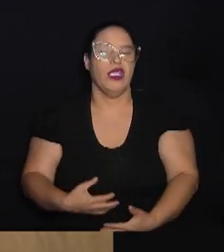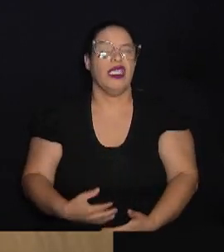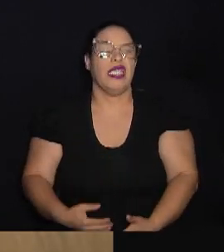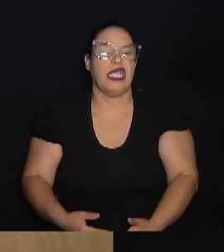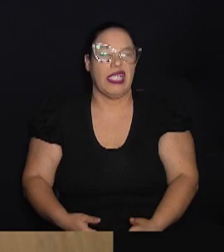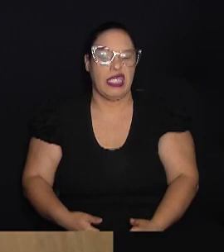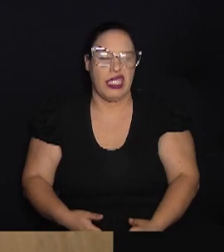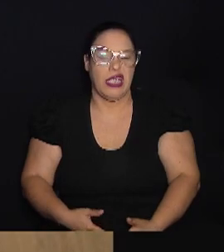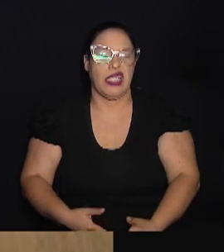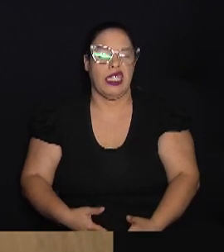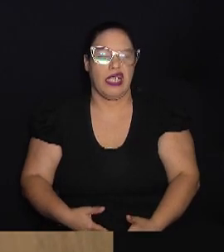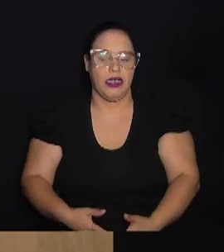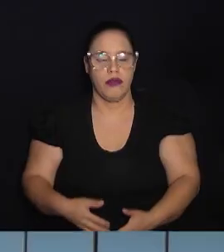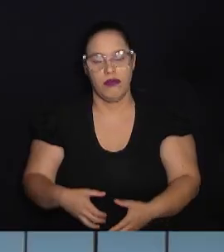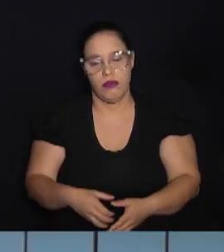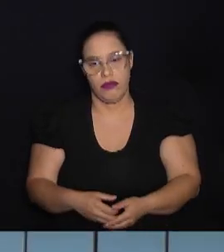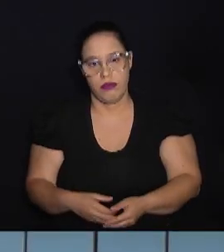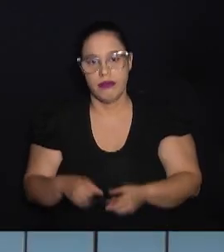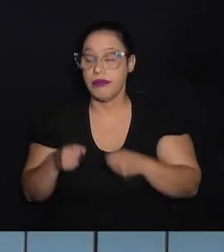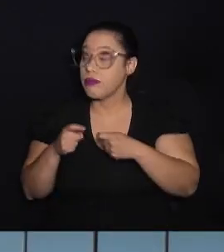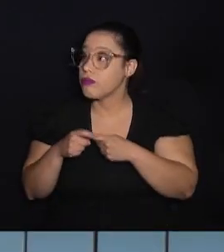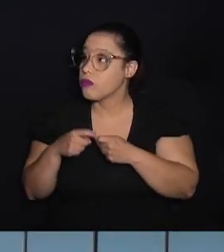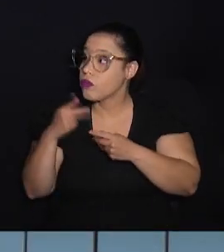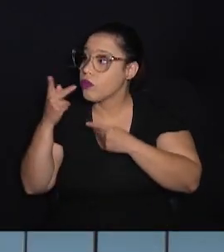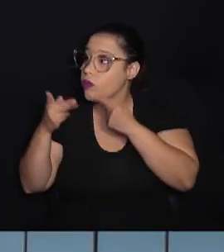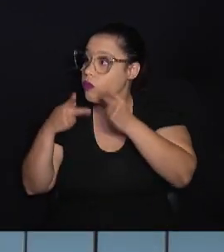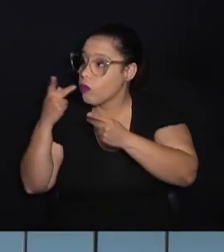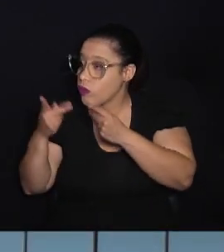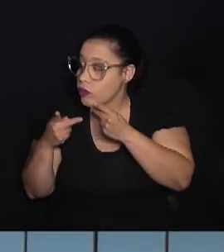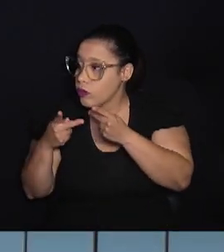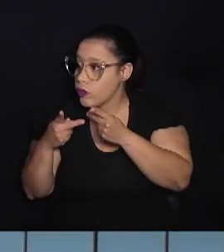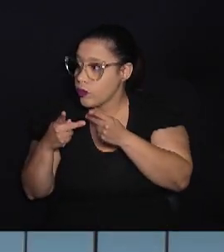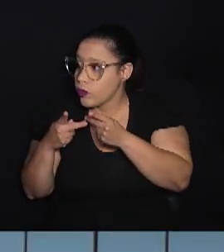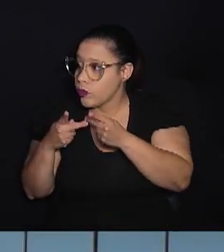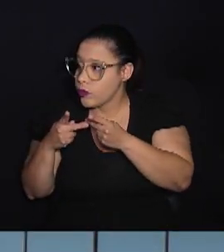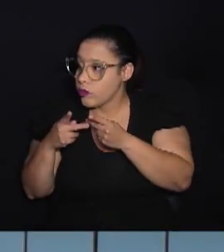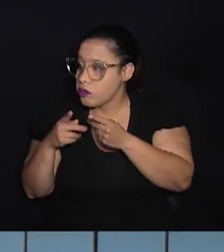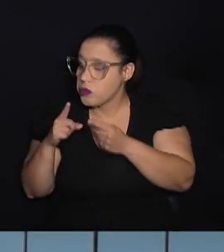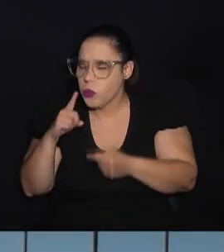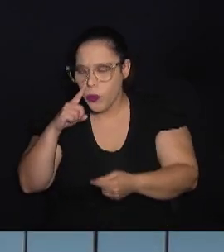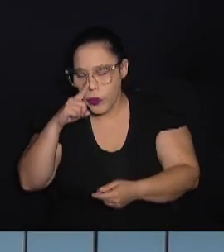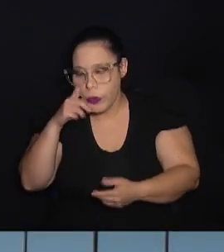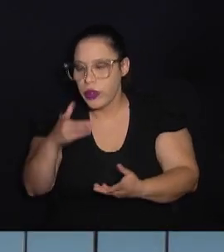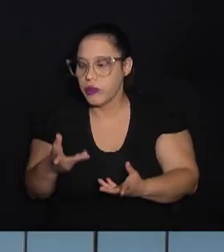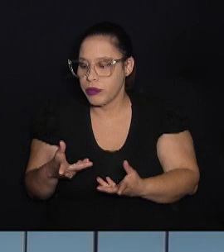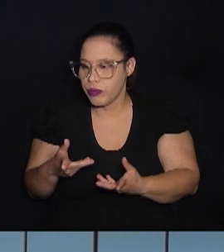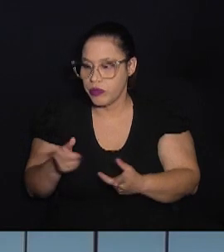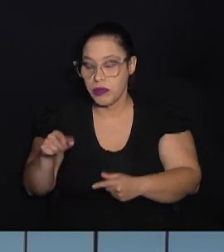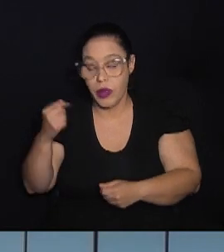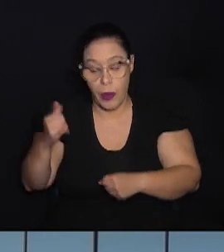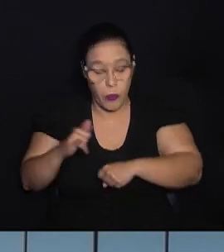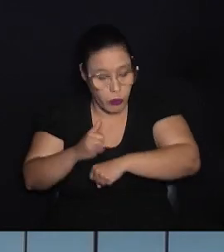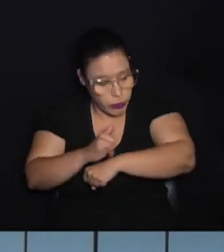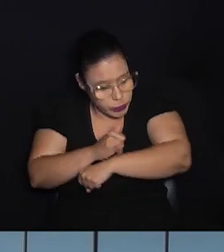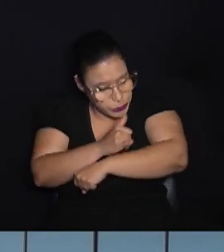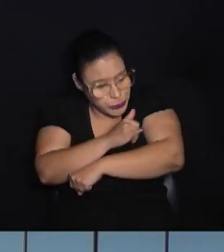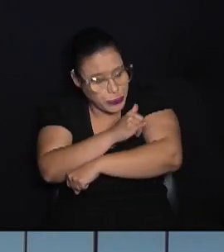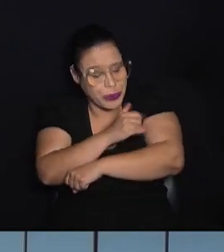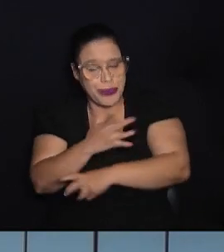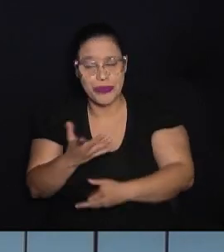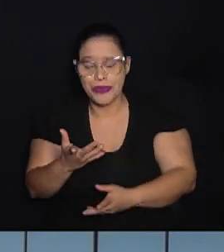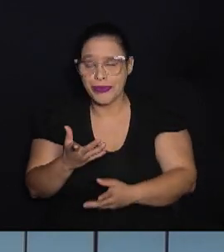barriga. Doutora, você falou um pouquinho sobre os fatores de risco, né? Além da obesidade, que é um